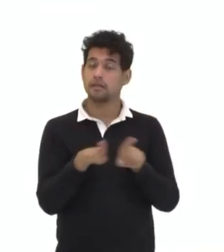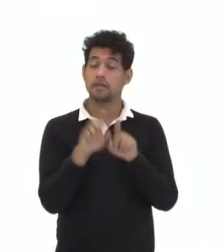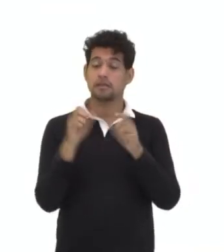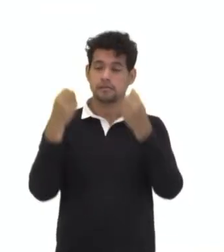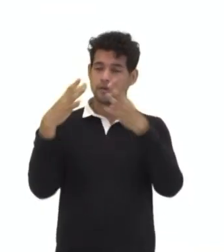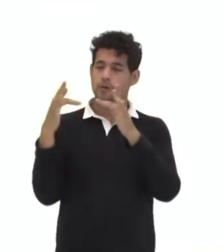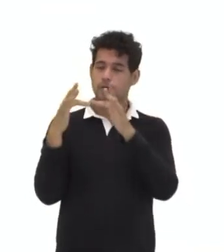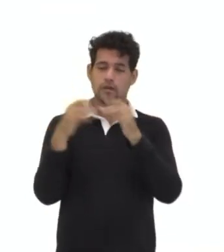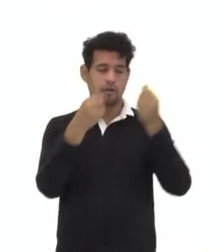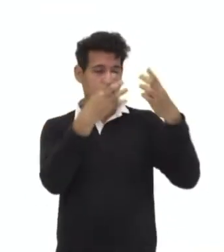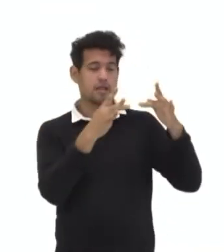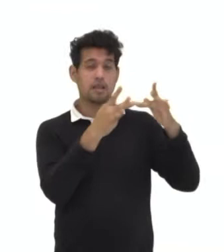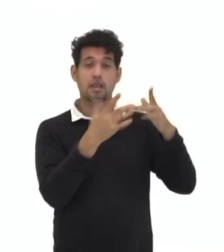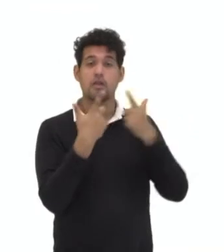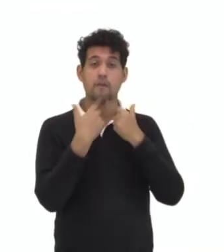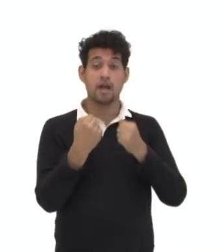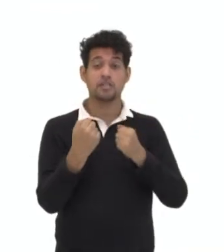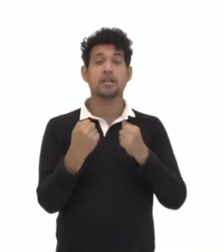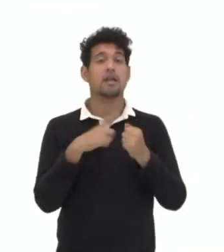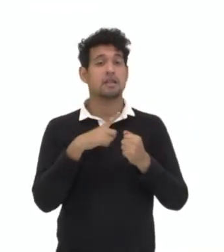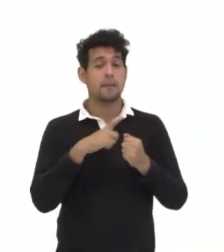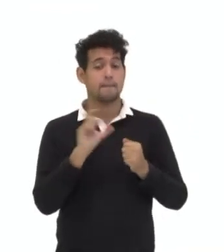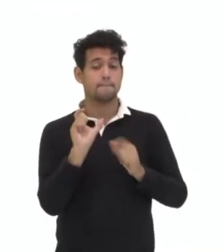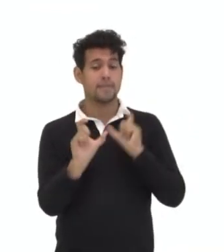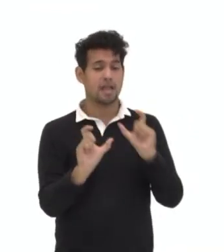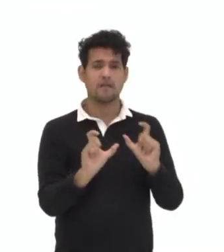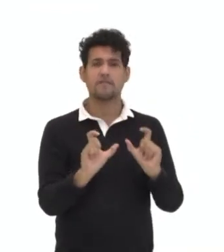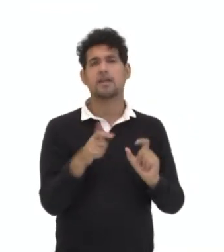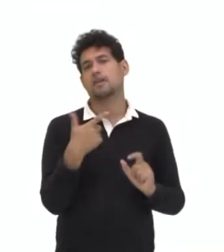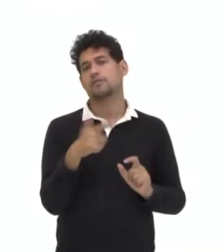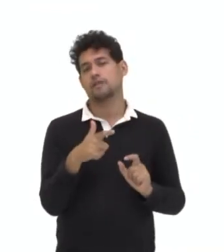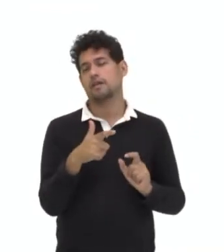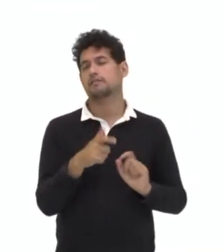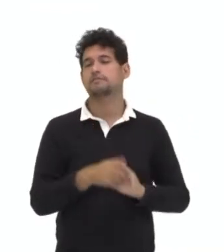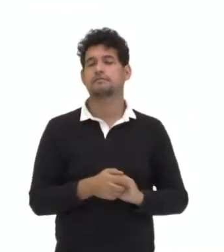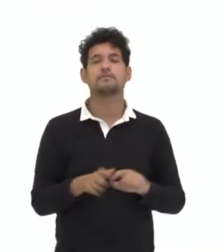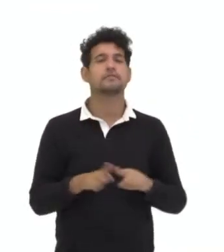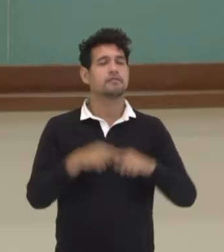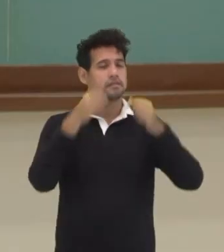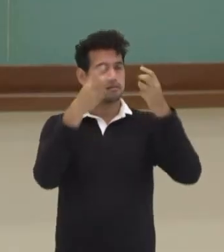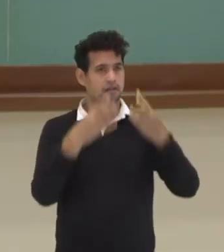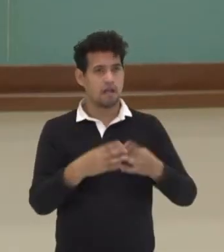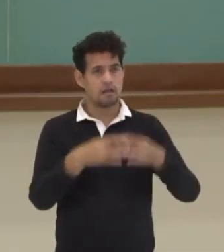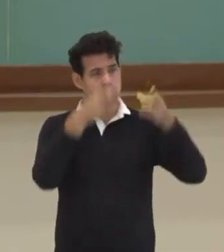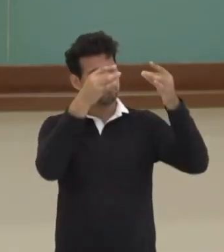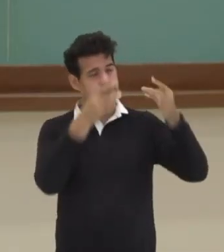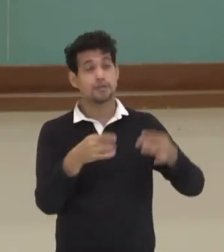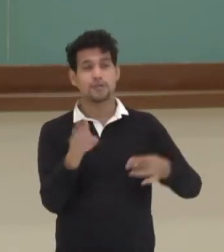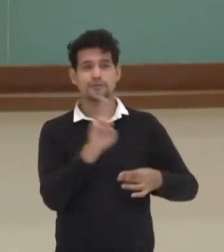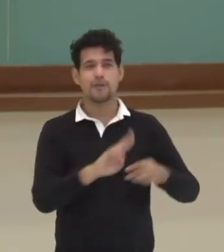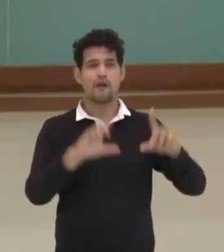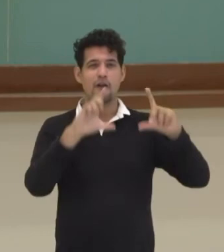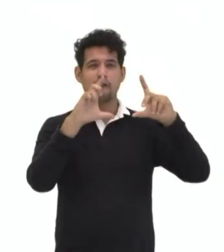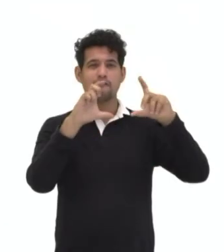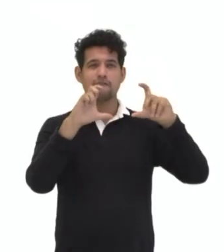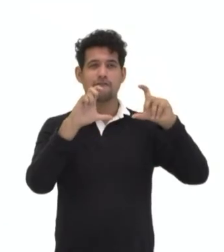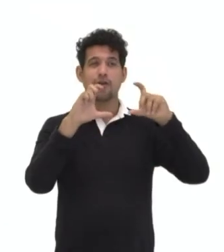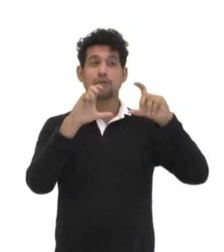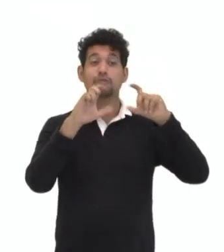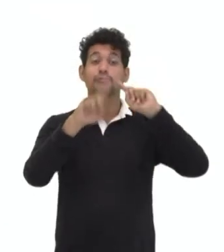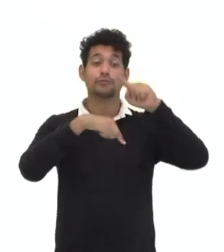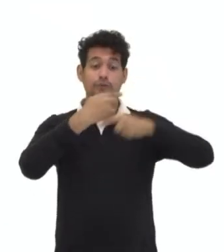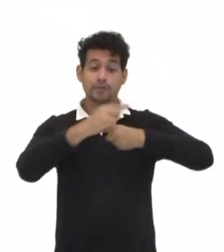entre linguagem verbal e não verbal no panfleto lido. Aqui na iconografia eu coloquei a foto de uma foto para